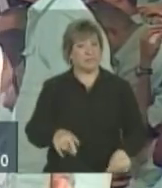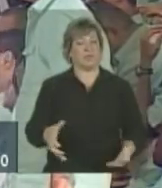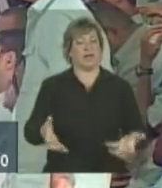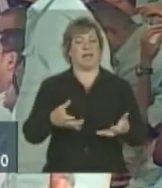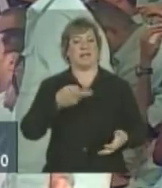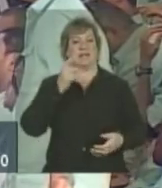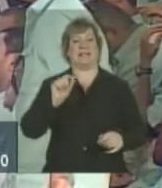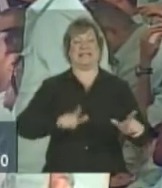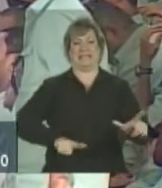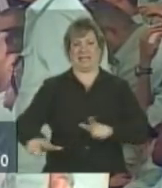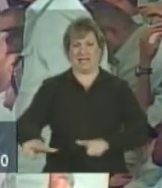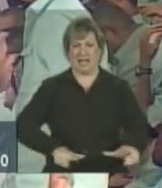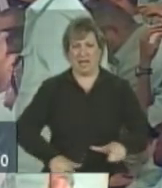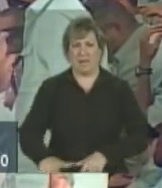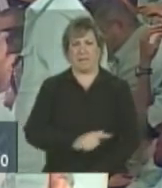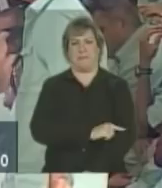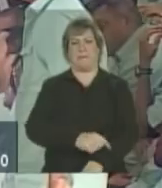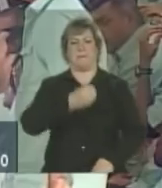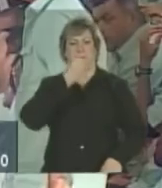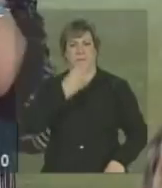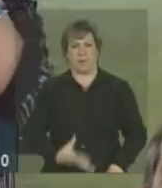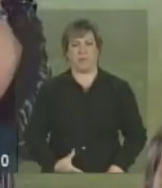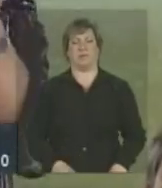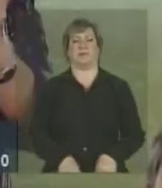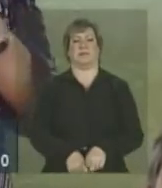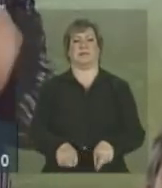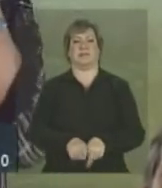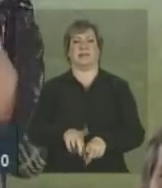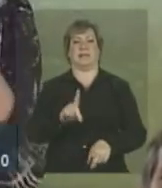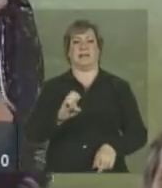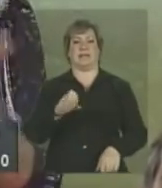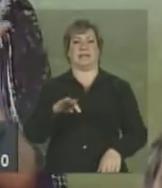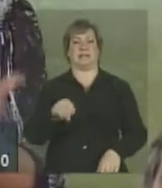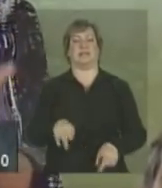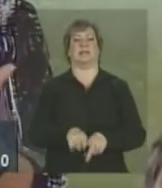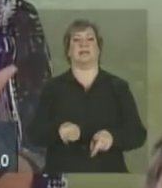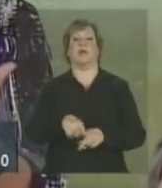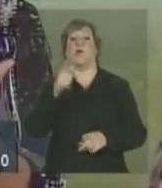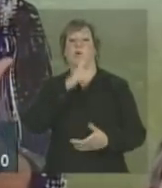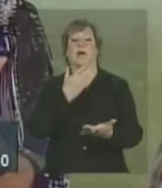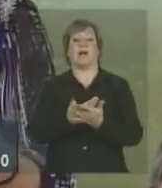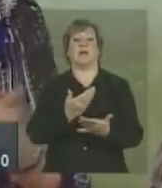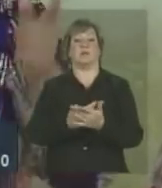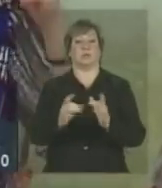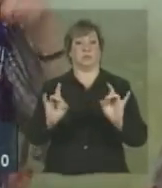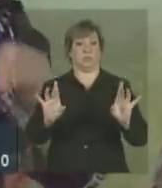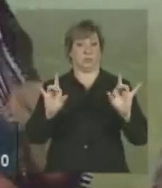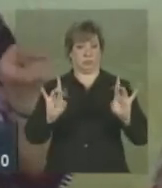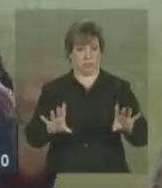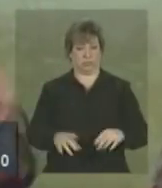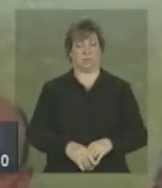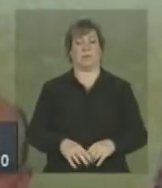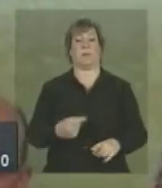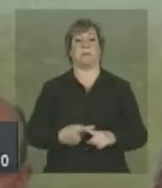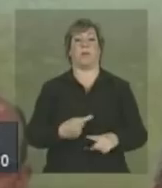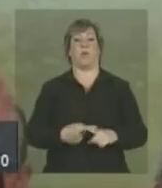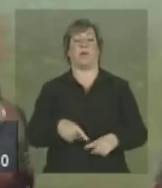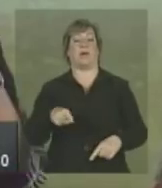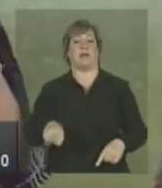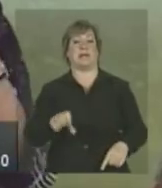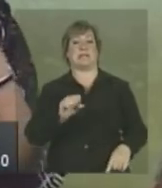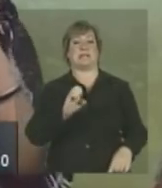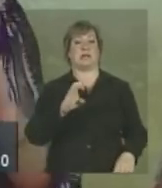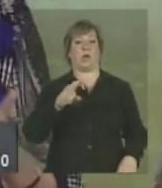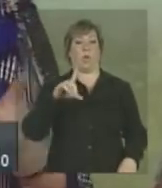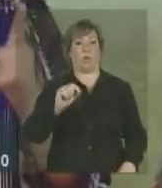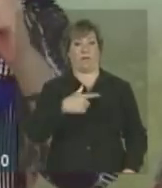significa trabalho decente, significa acesso à educação de qualidade. Porque se o século XXI